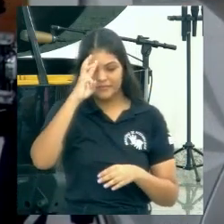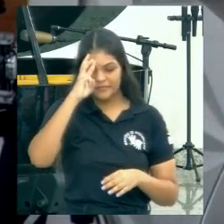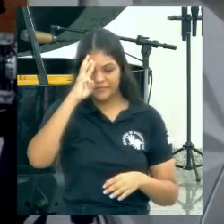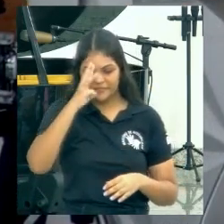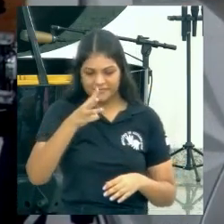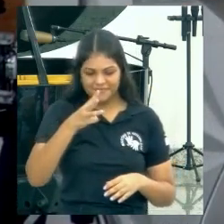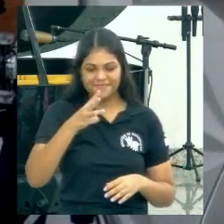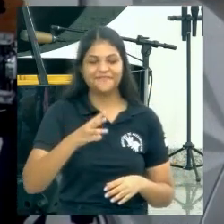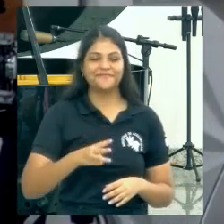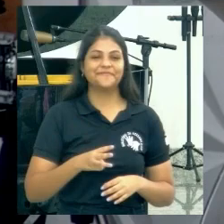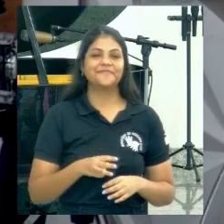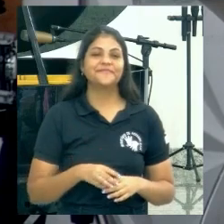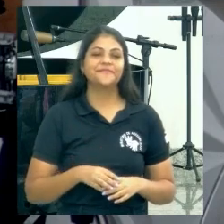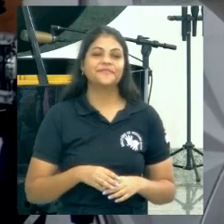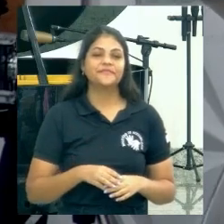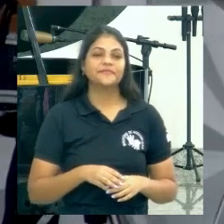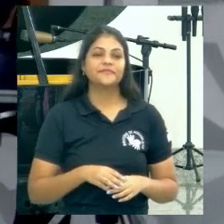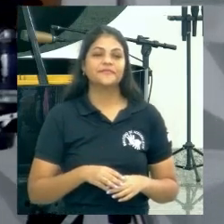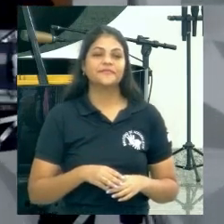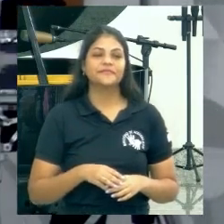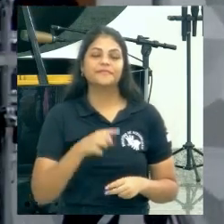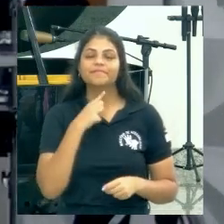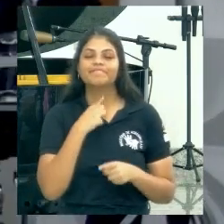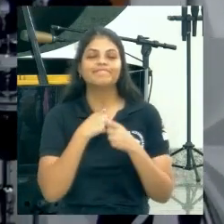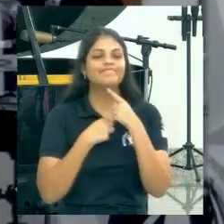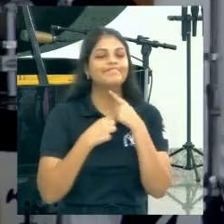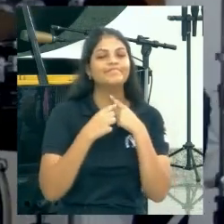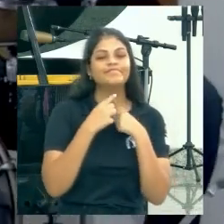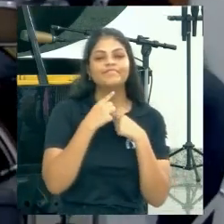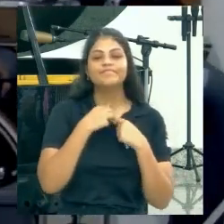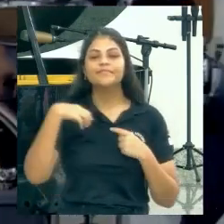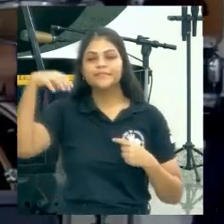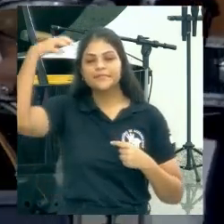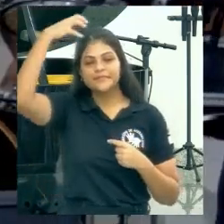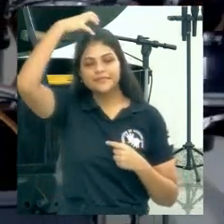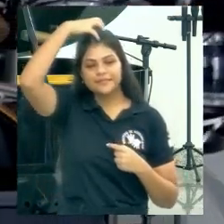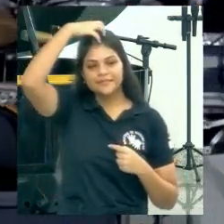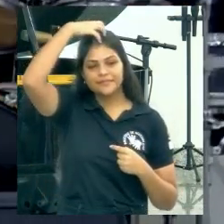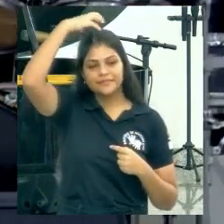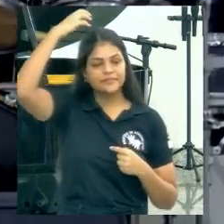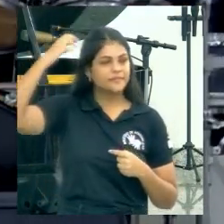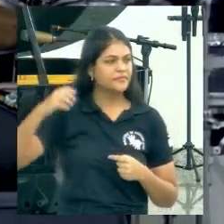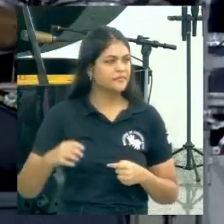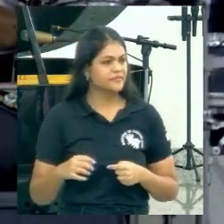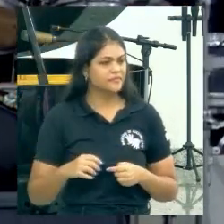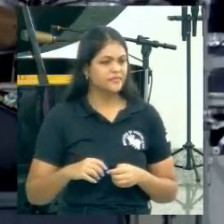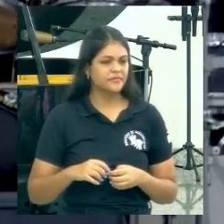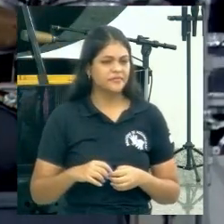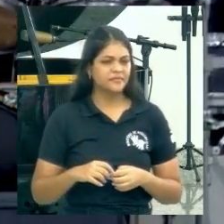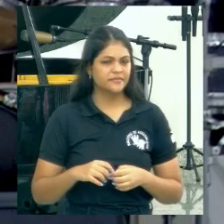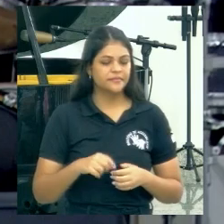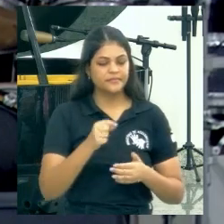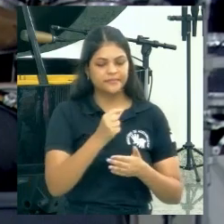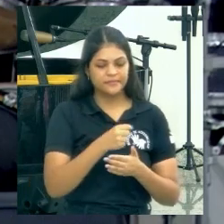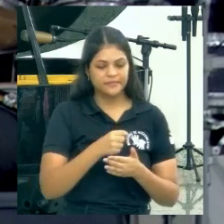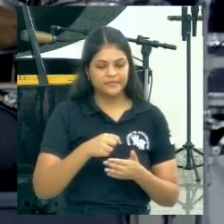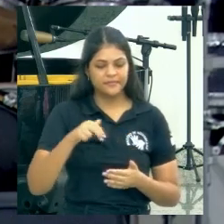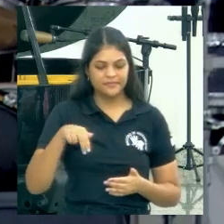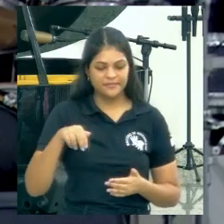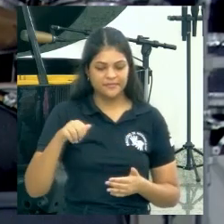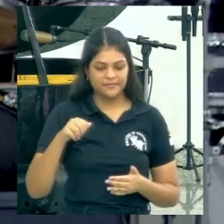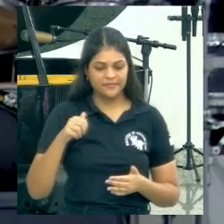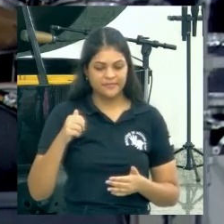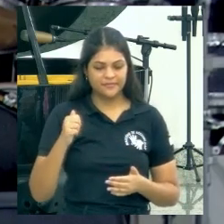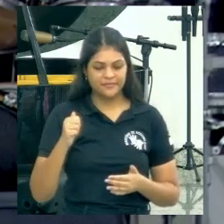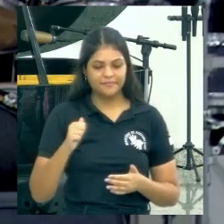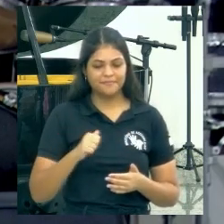que ela conseguiu satisfazer o desejo do rei de ter a vinha de Nabote. Foi através de uma carta